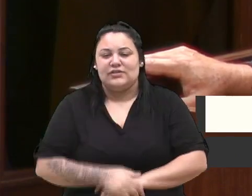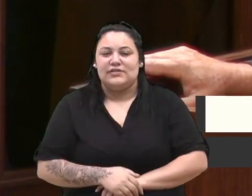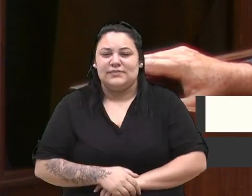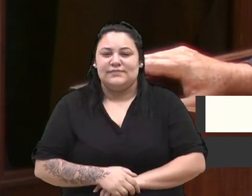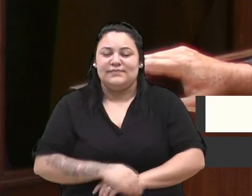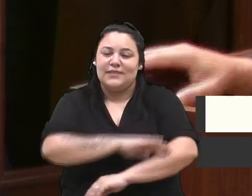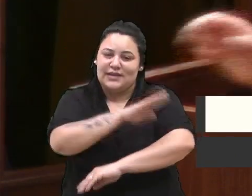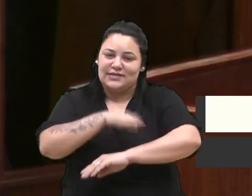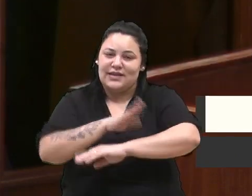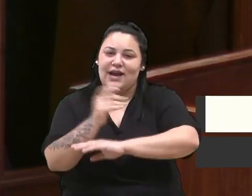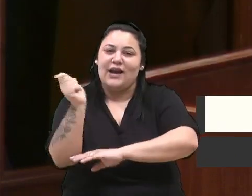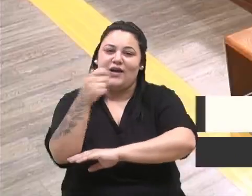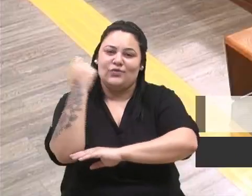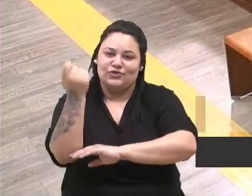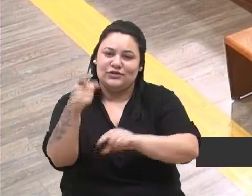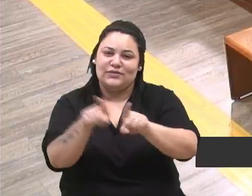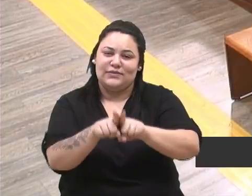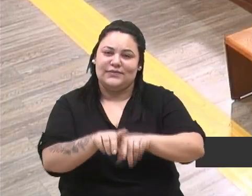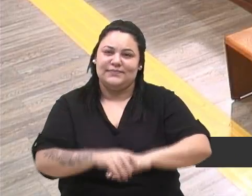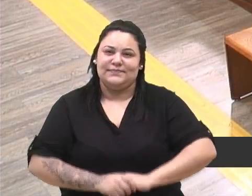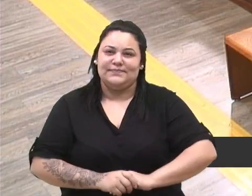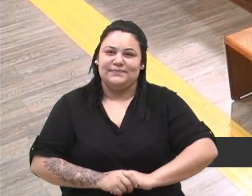Serra Gaúcha.